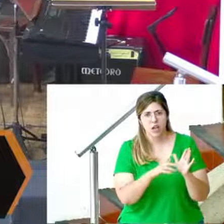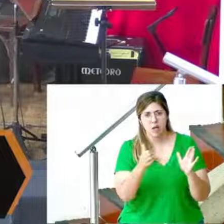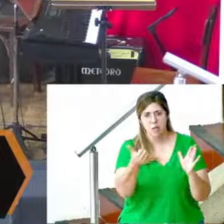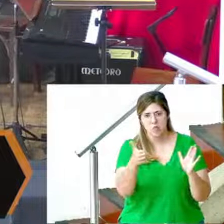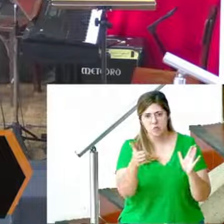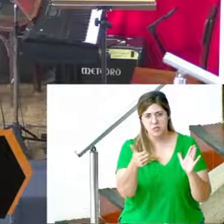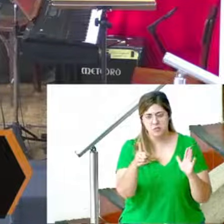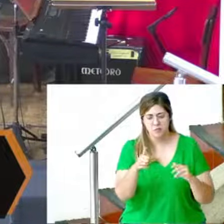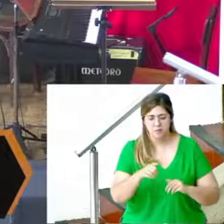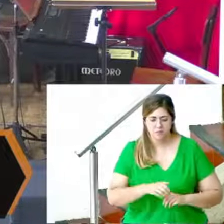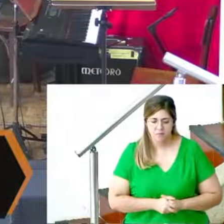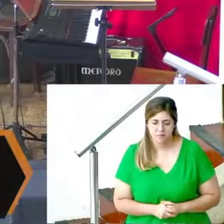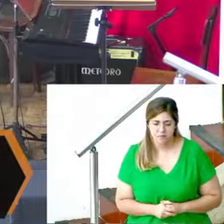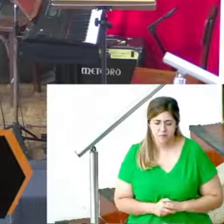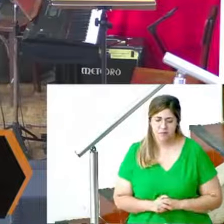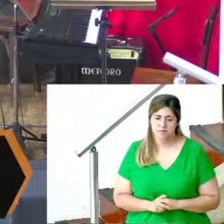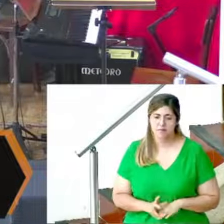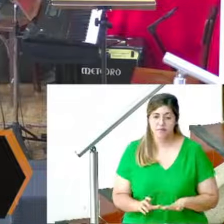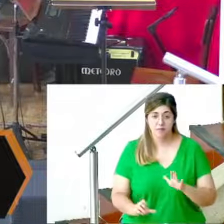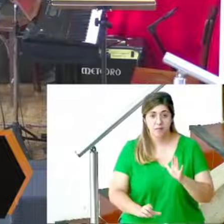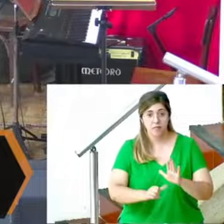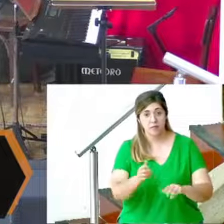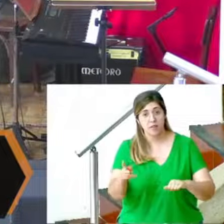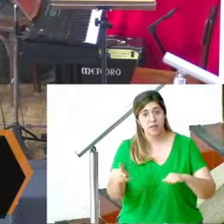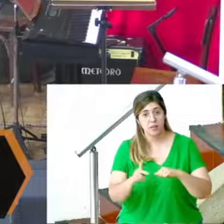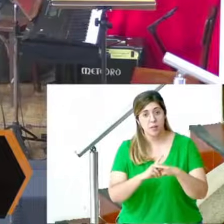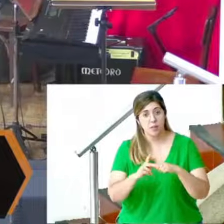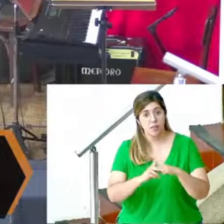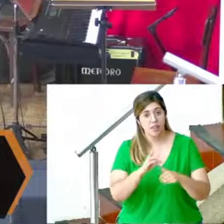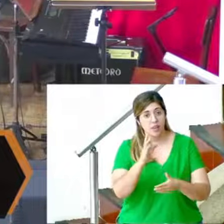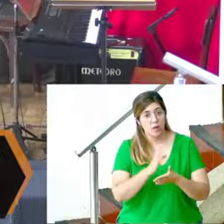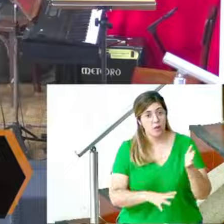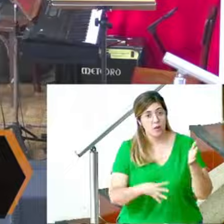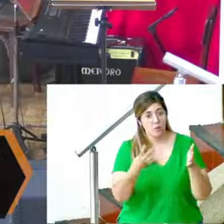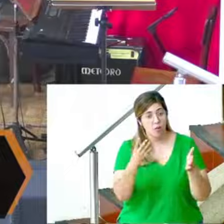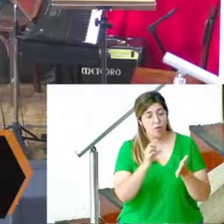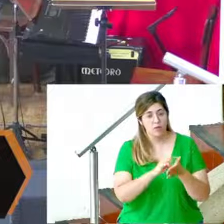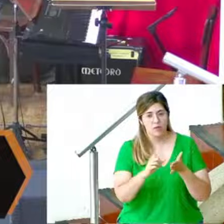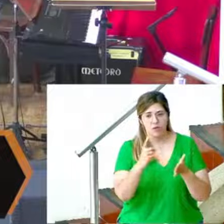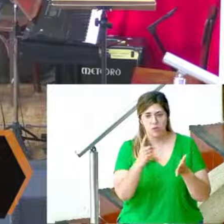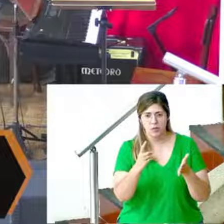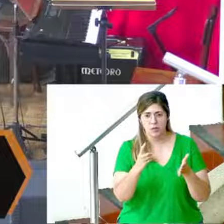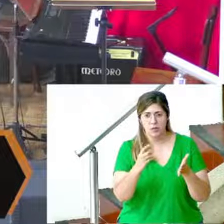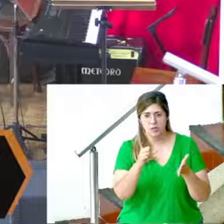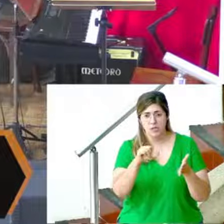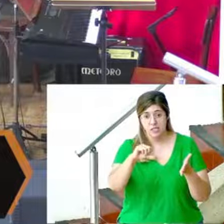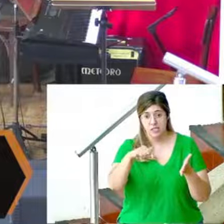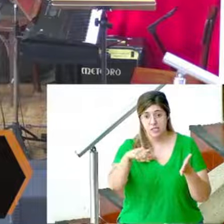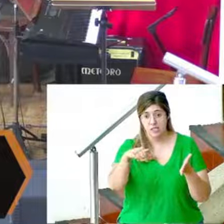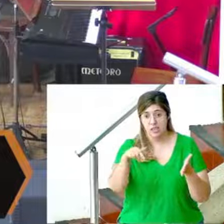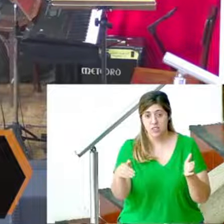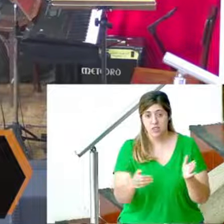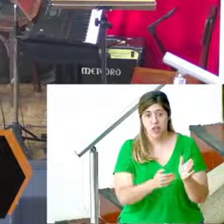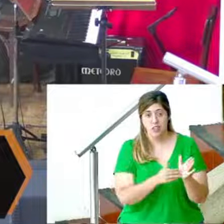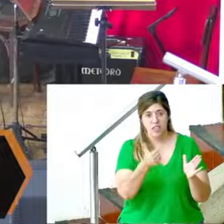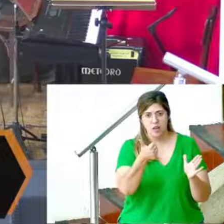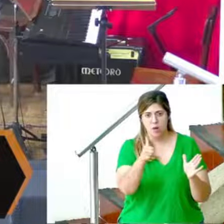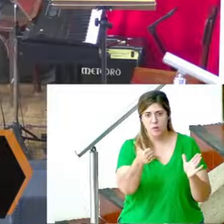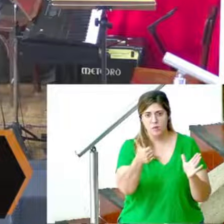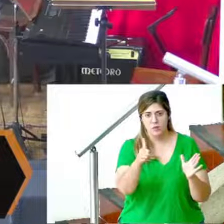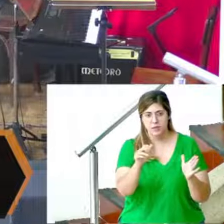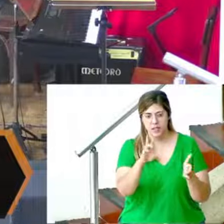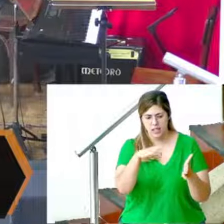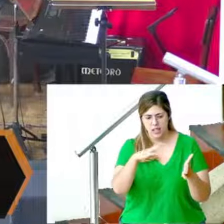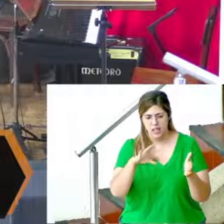11. Primeira de Pedro 4, 7 a 11. Vou ler o texto da palavra